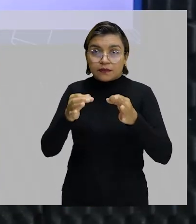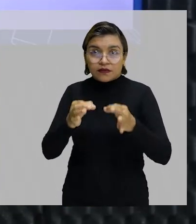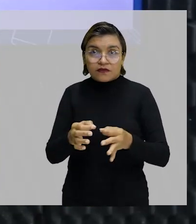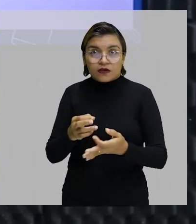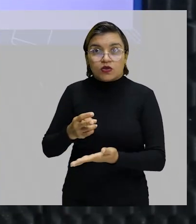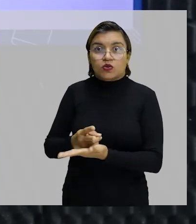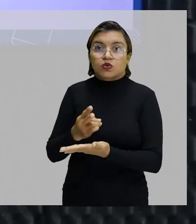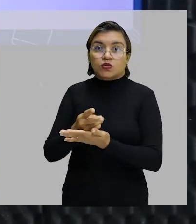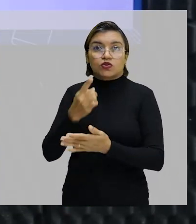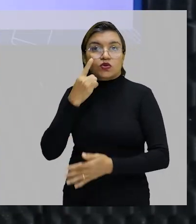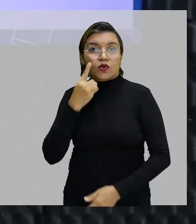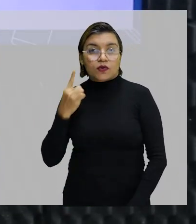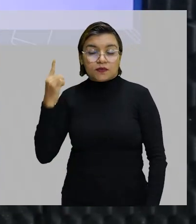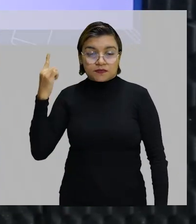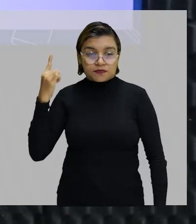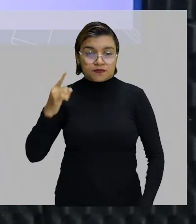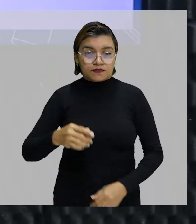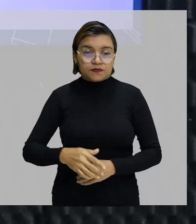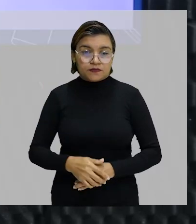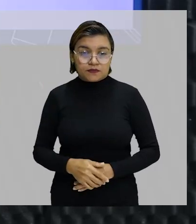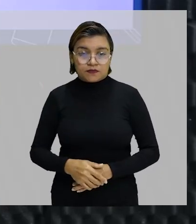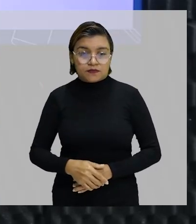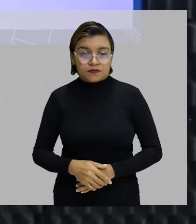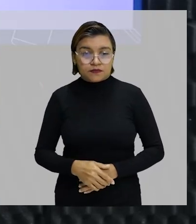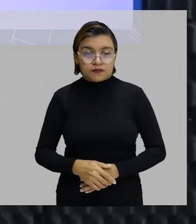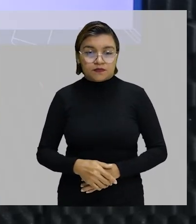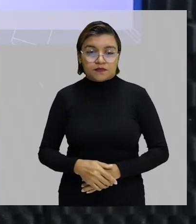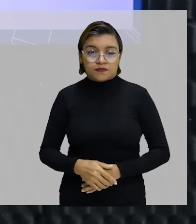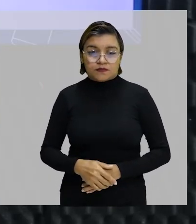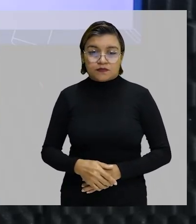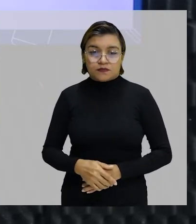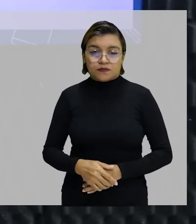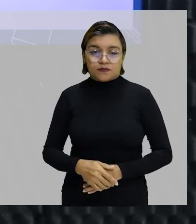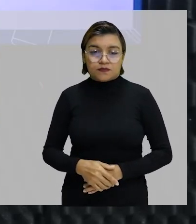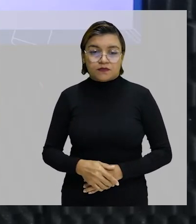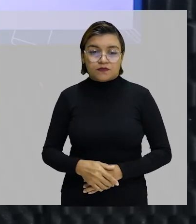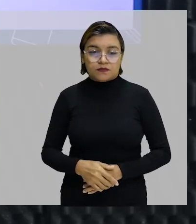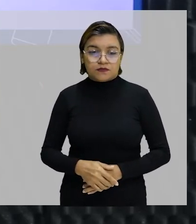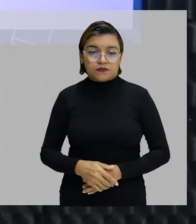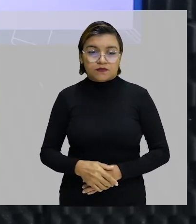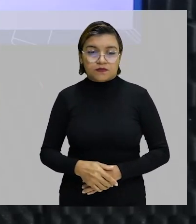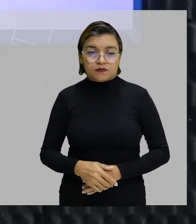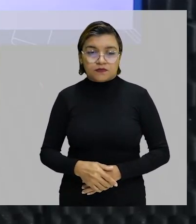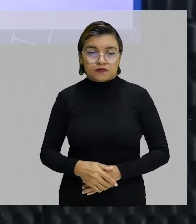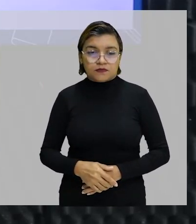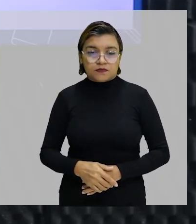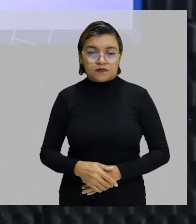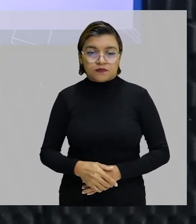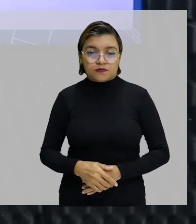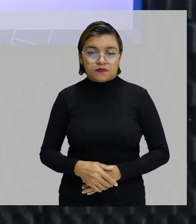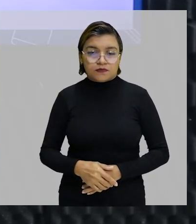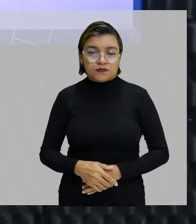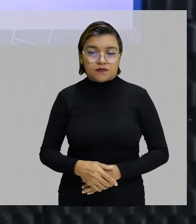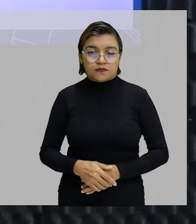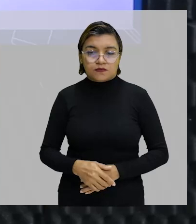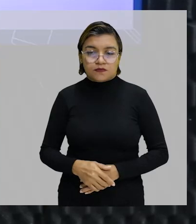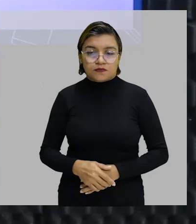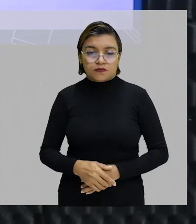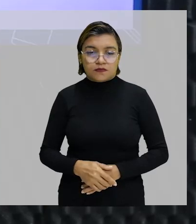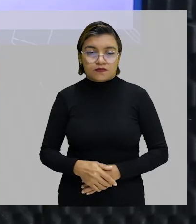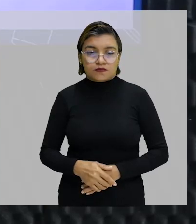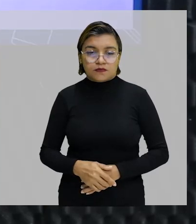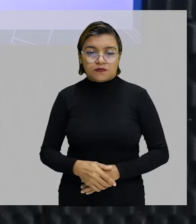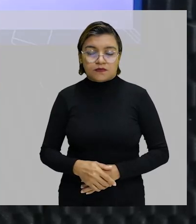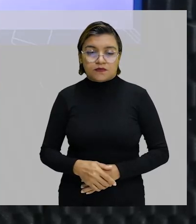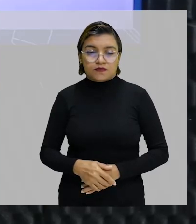considerando essa frase aqui, ó. Alice is reading books for the next test. She started 2 hours